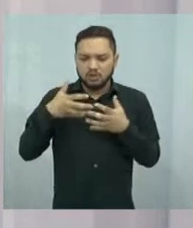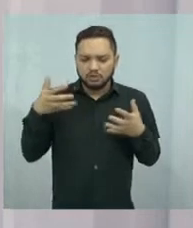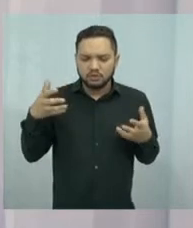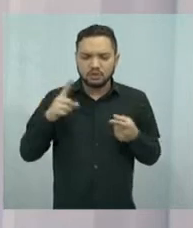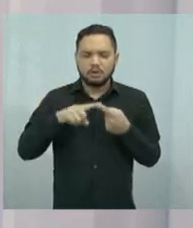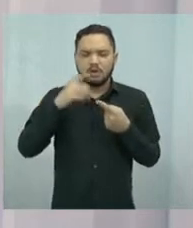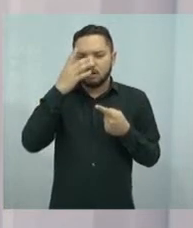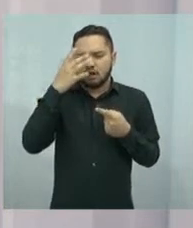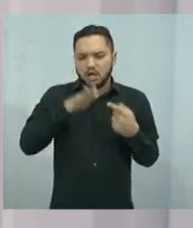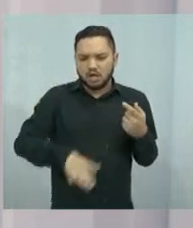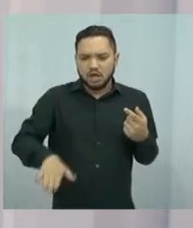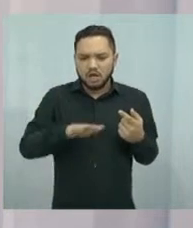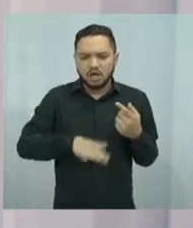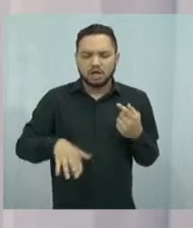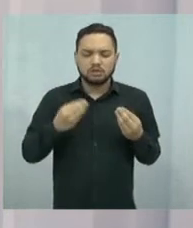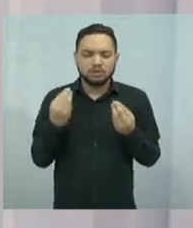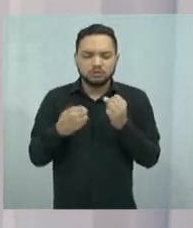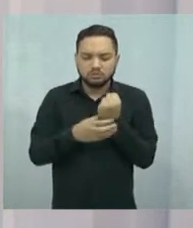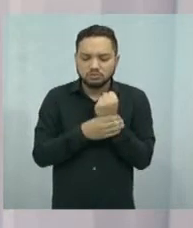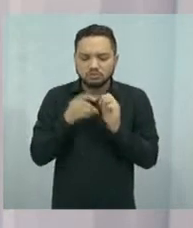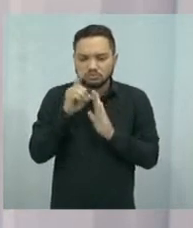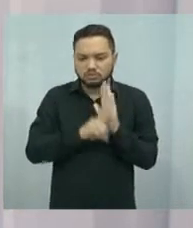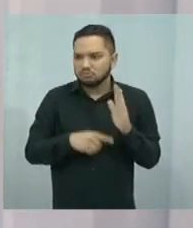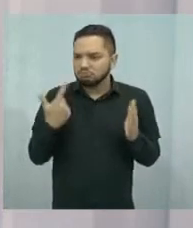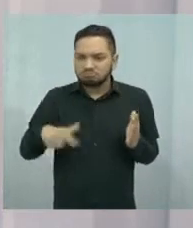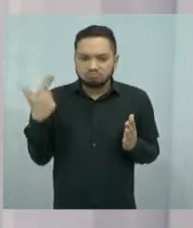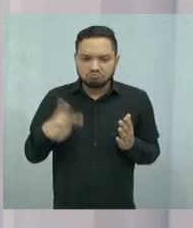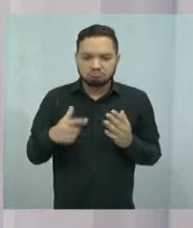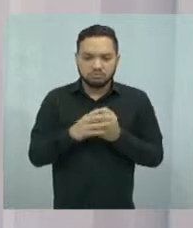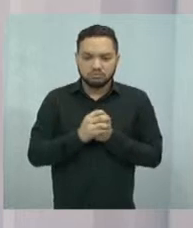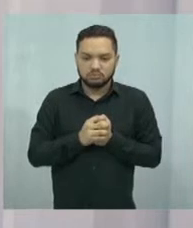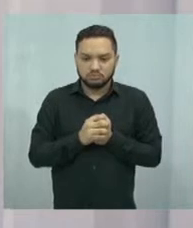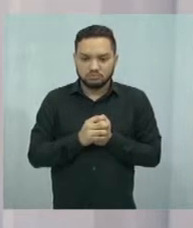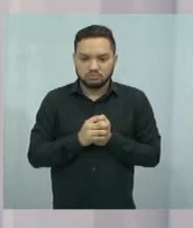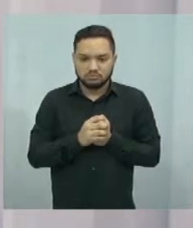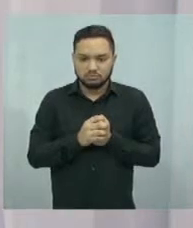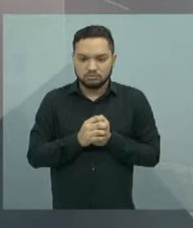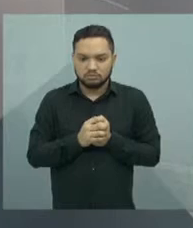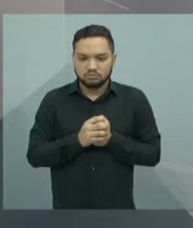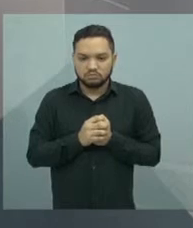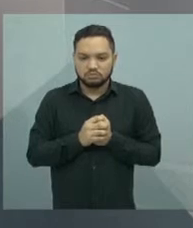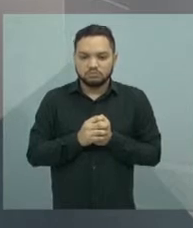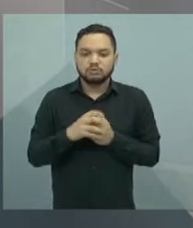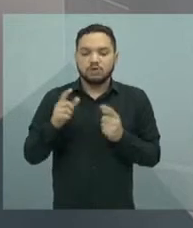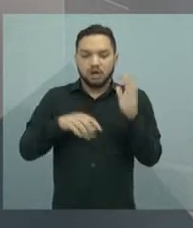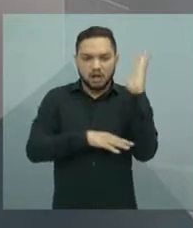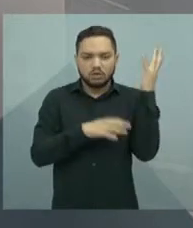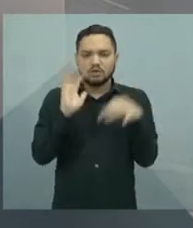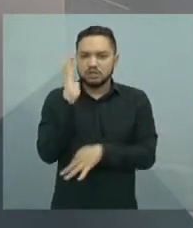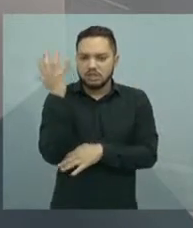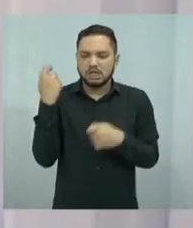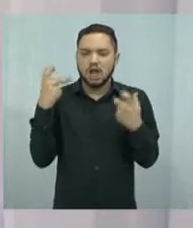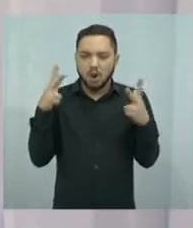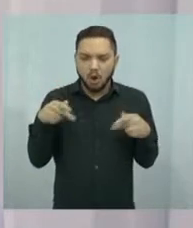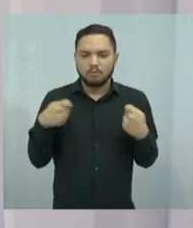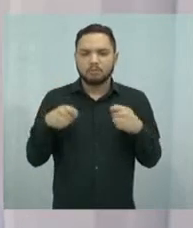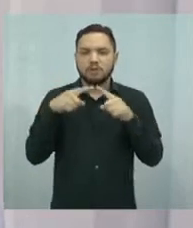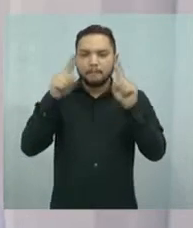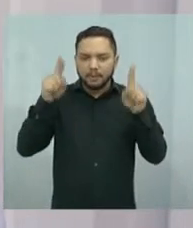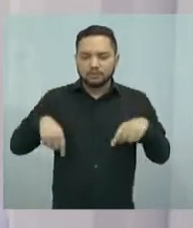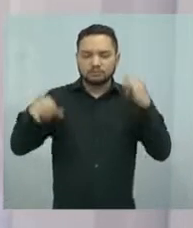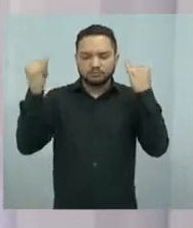no caso da prevenção de tragédias e desastres nacionais, é a mesma coisa. É um contexto espelhado em todos os estados